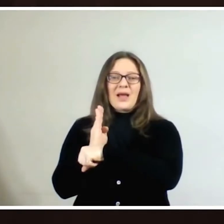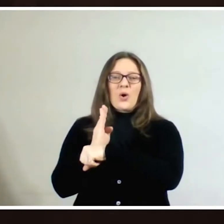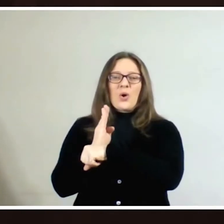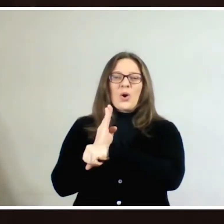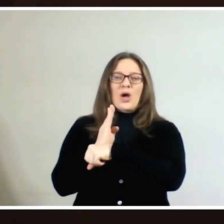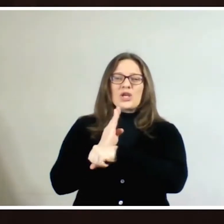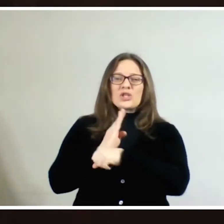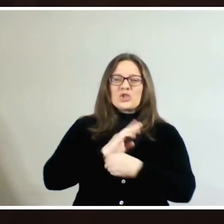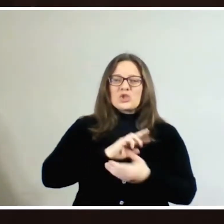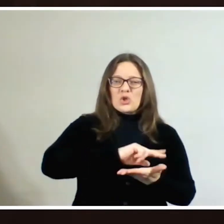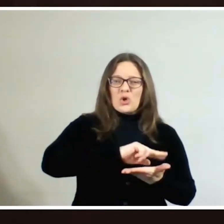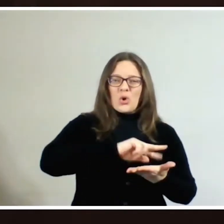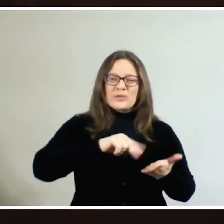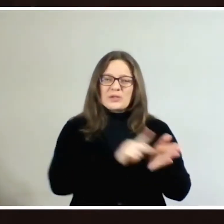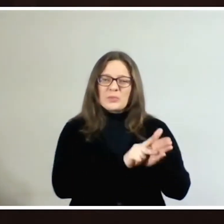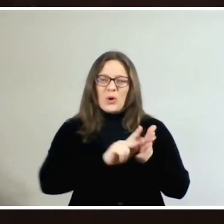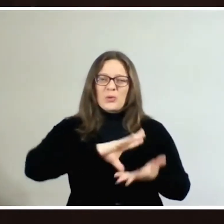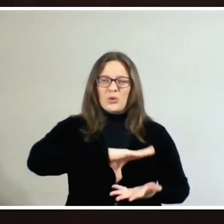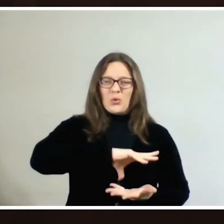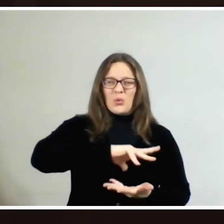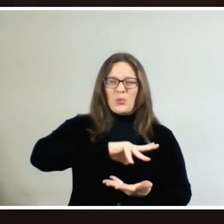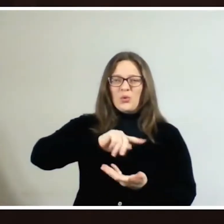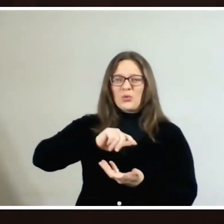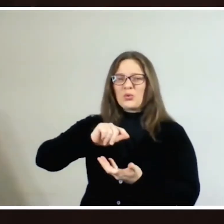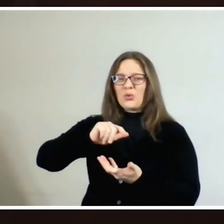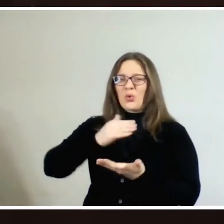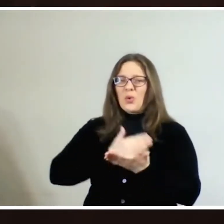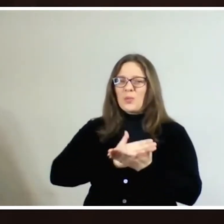né? E na igreja em Pérgamo, né,